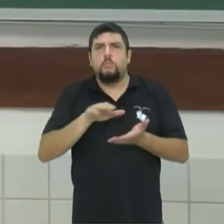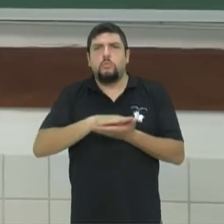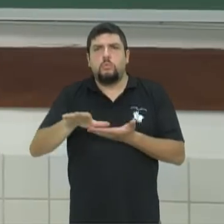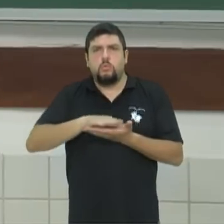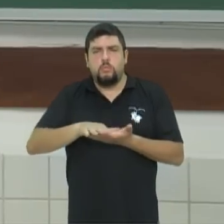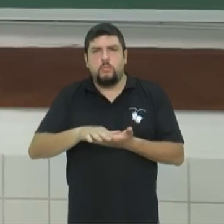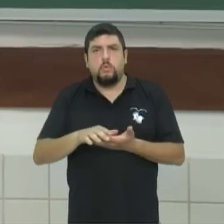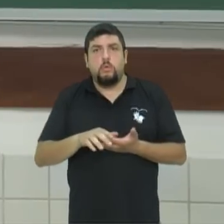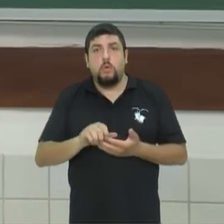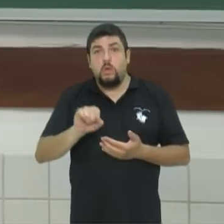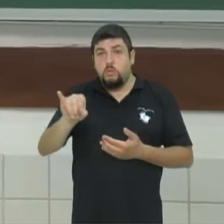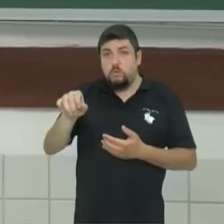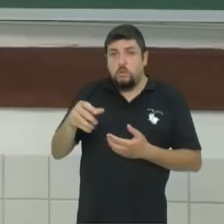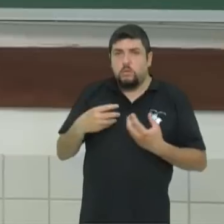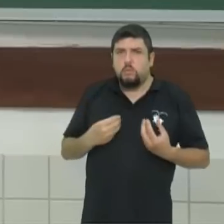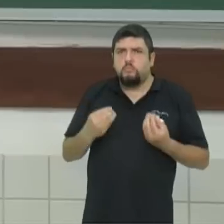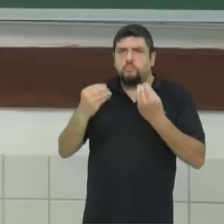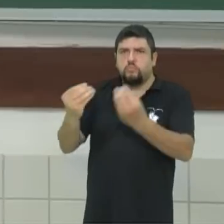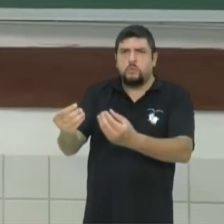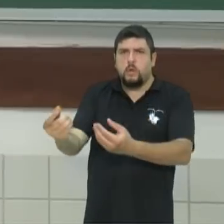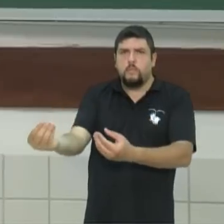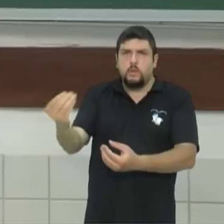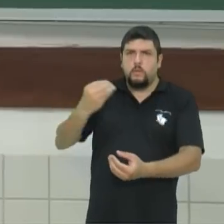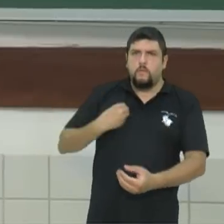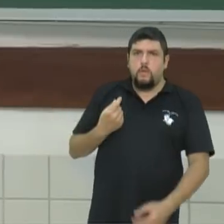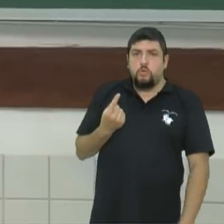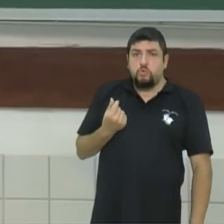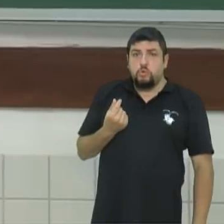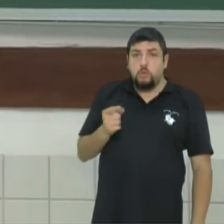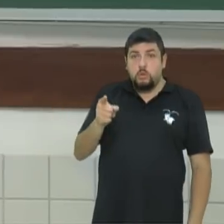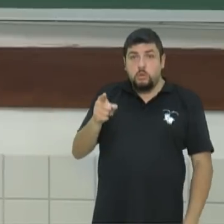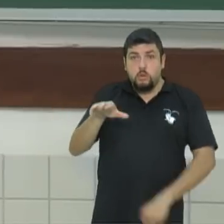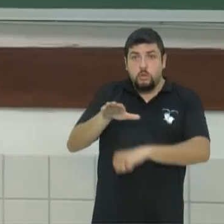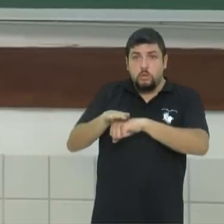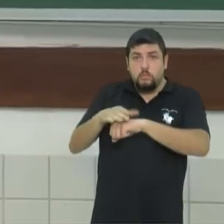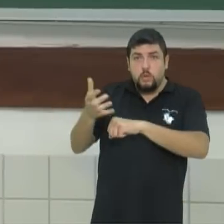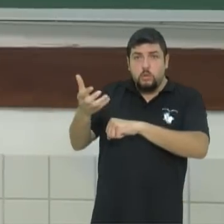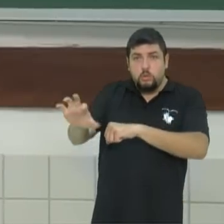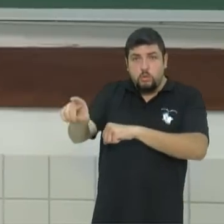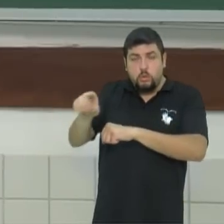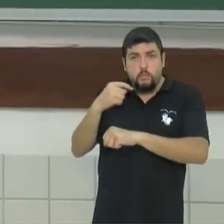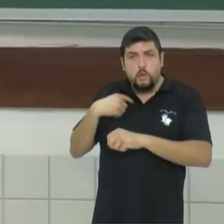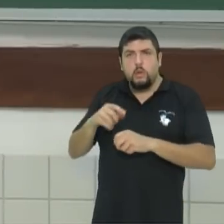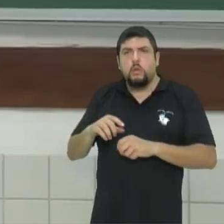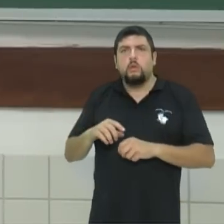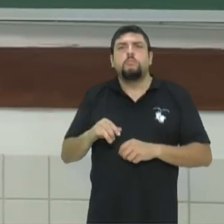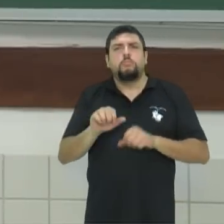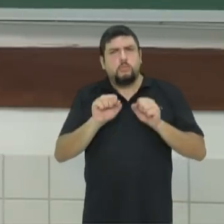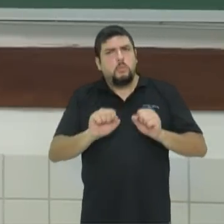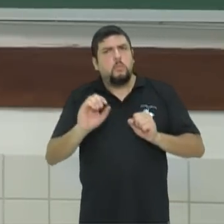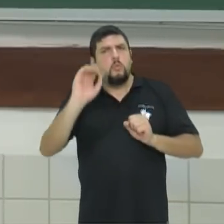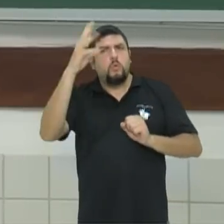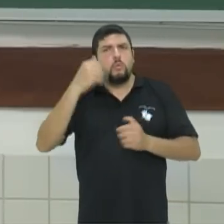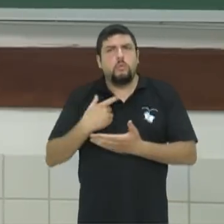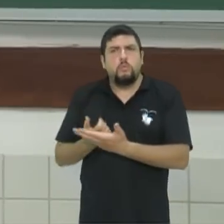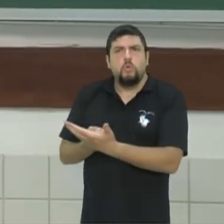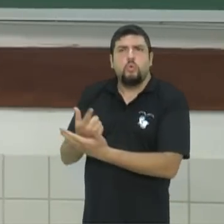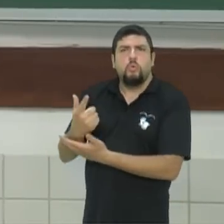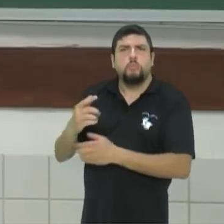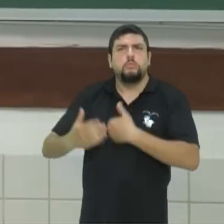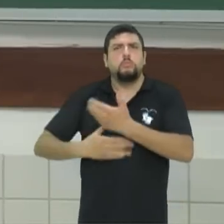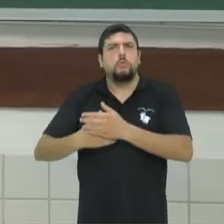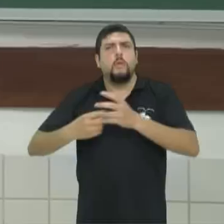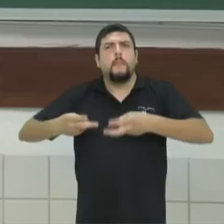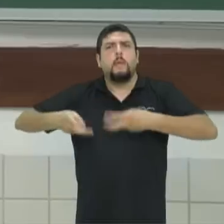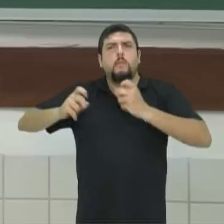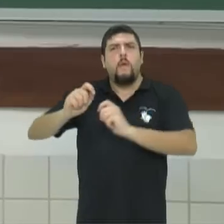de volta e devolver o dinheiro quando o consumidor quer devolver. Seja porque percebeu, né, que caiu numa propaganda enganosa,